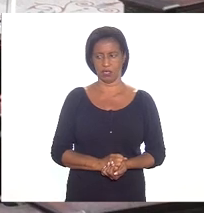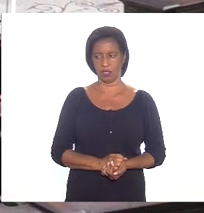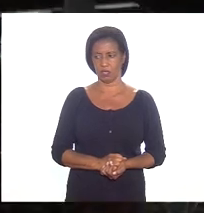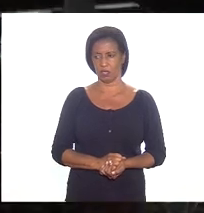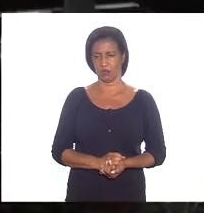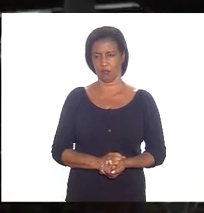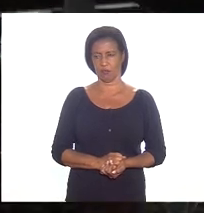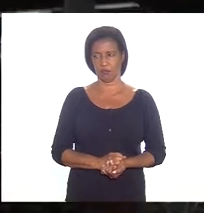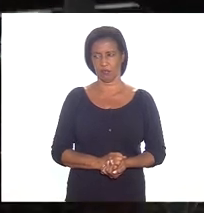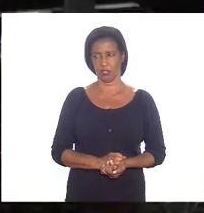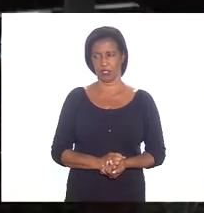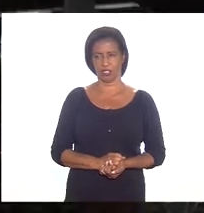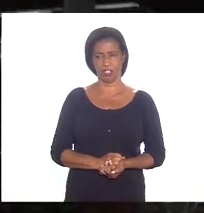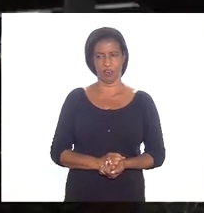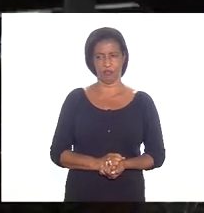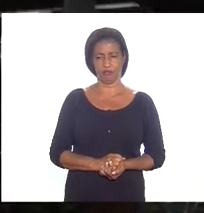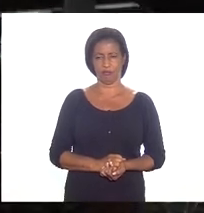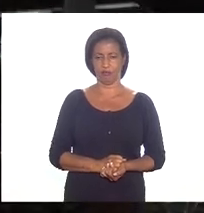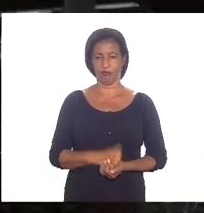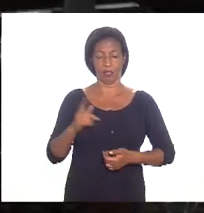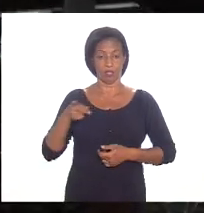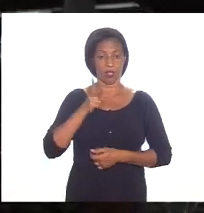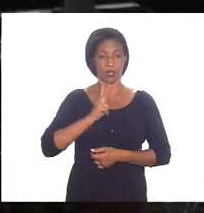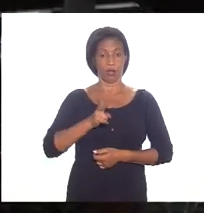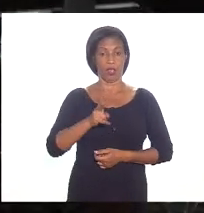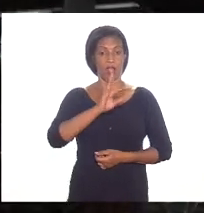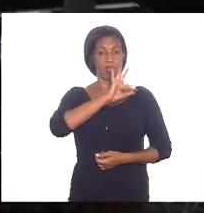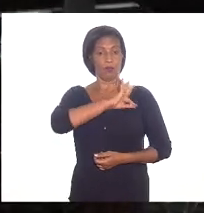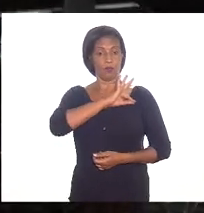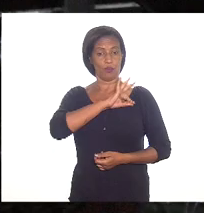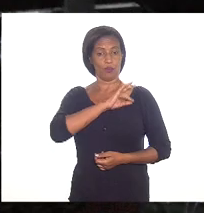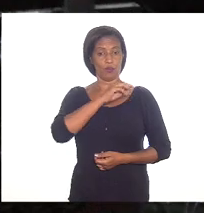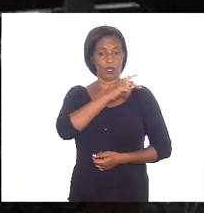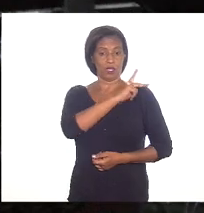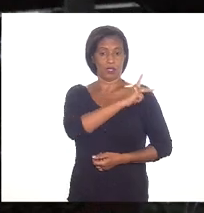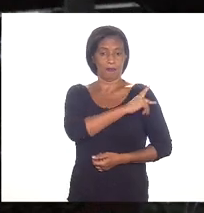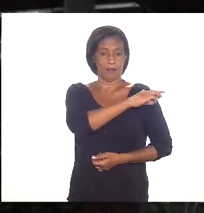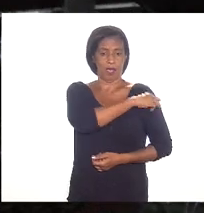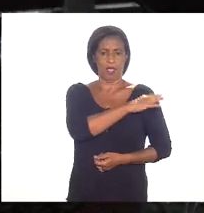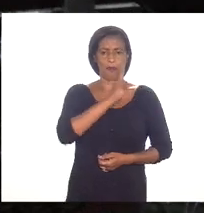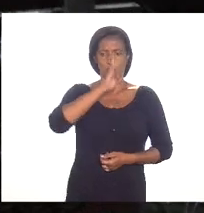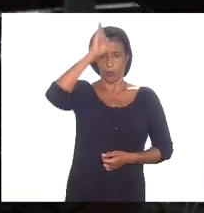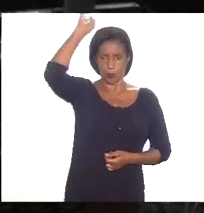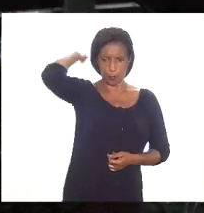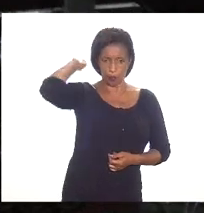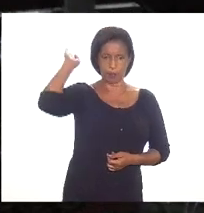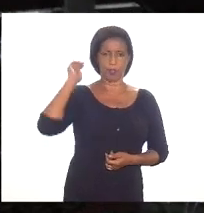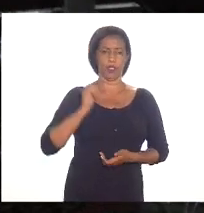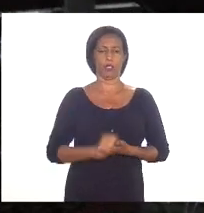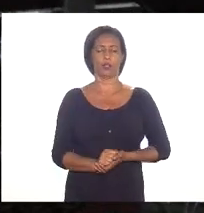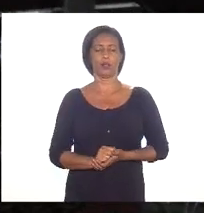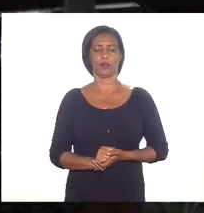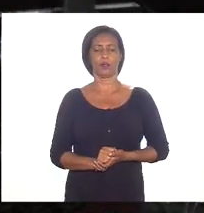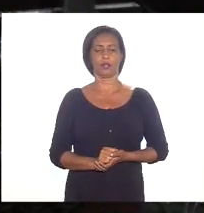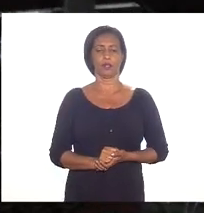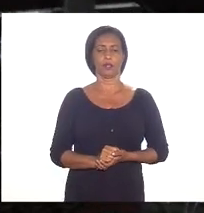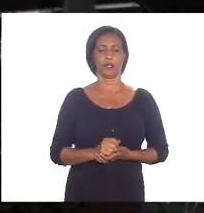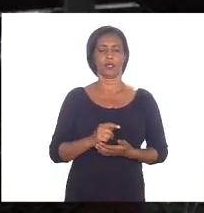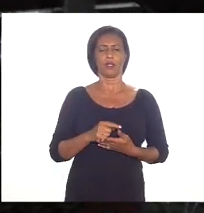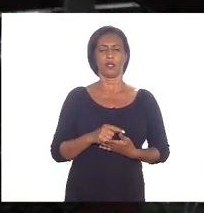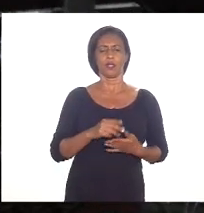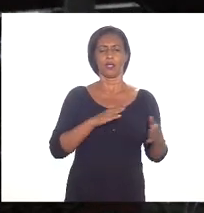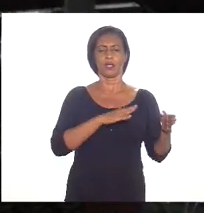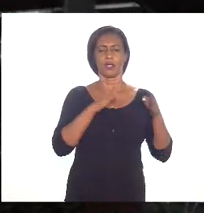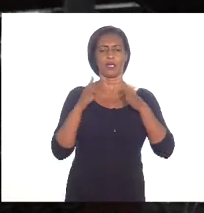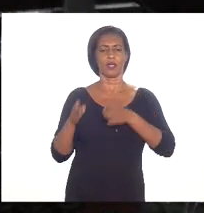Paulo Ramos, que autoriza o Poder Executivo a consignar nos registros da Polícia Militar, do Bombeiro Militar, que passam para inatividade